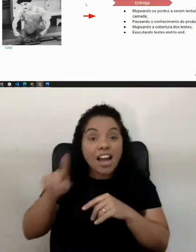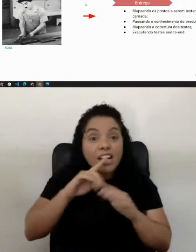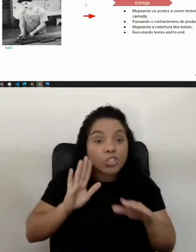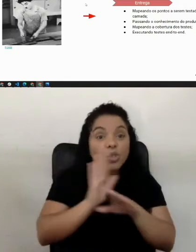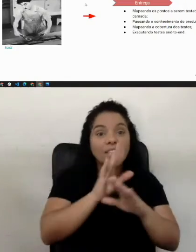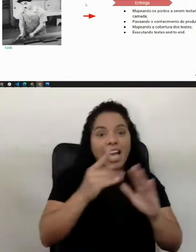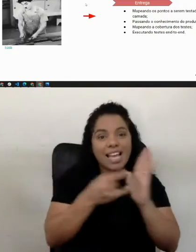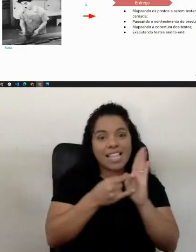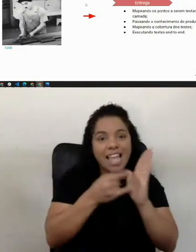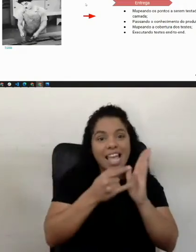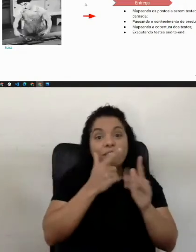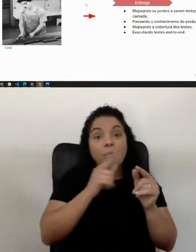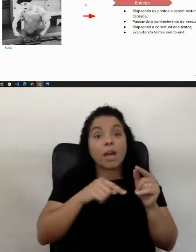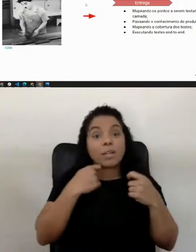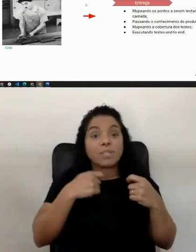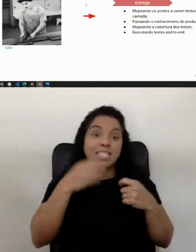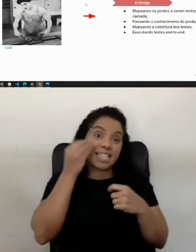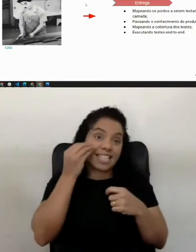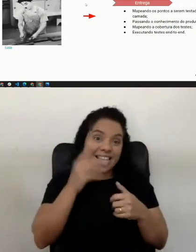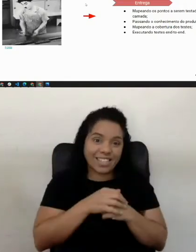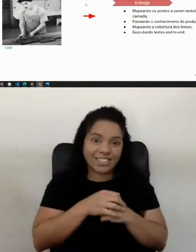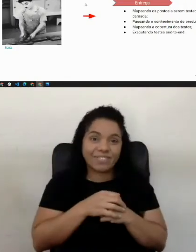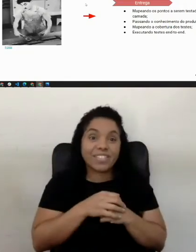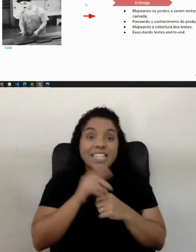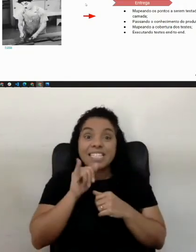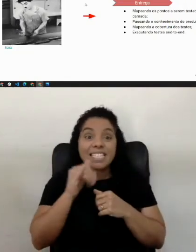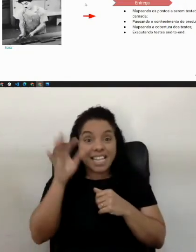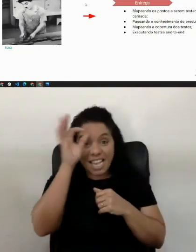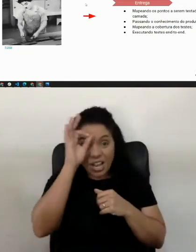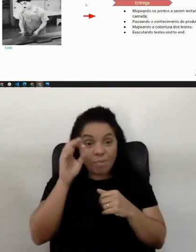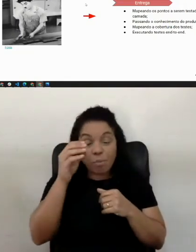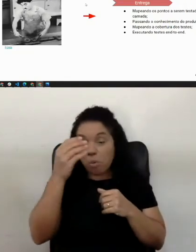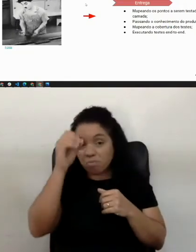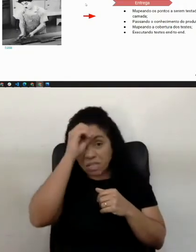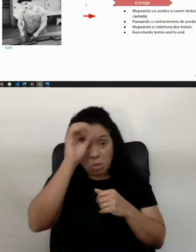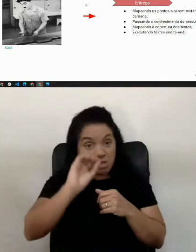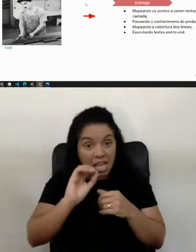a mapear aquilo que precisa ser testado. Se eu não sei automatizar,